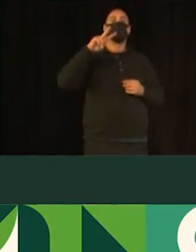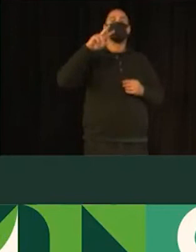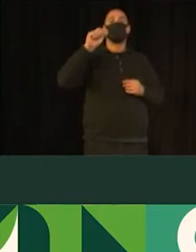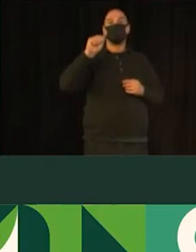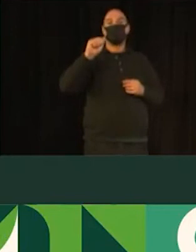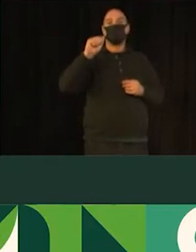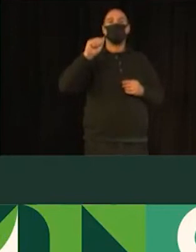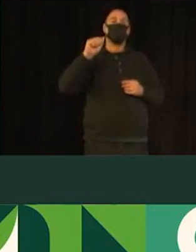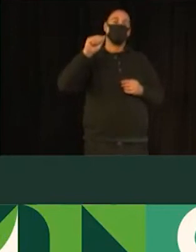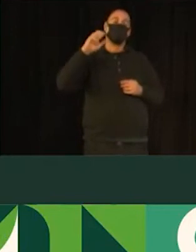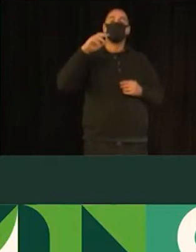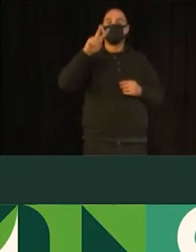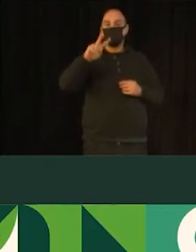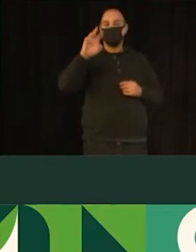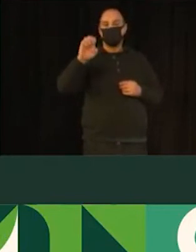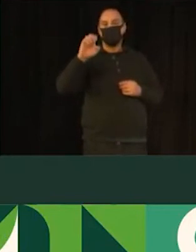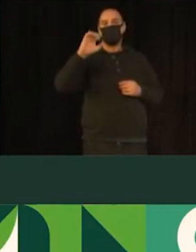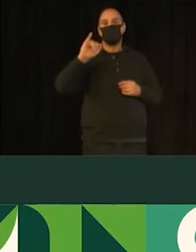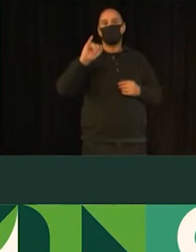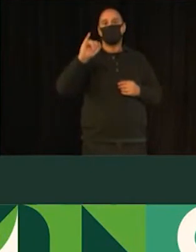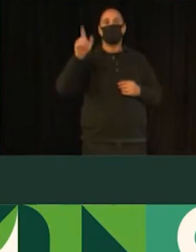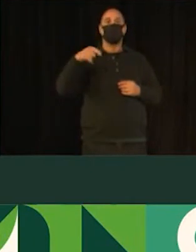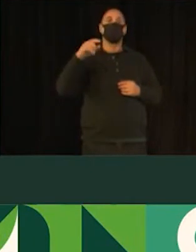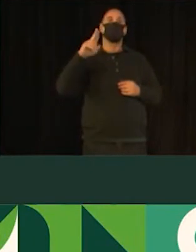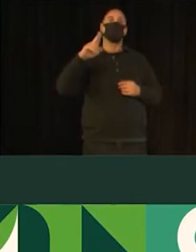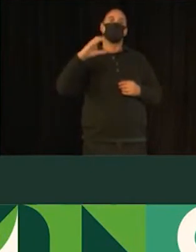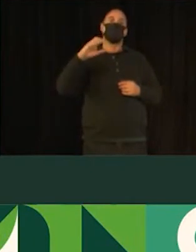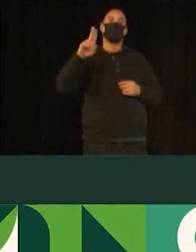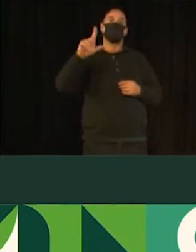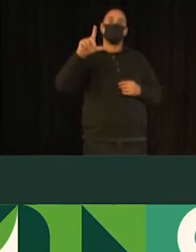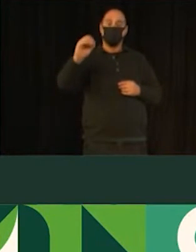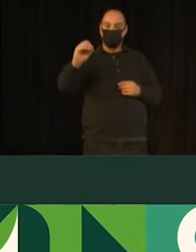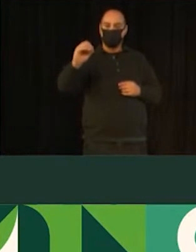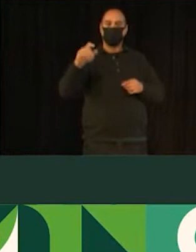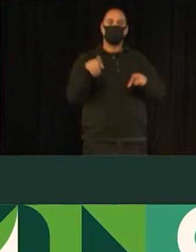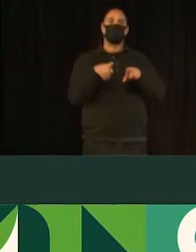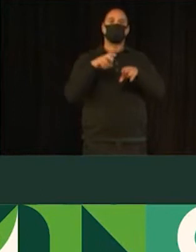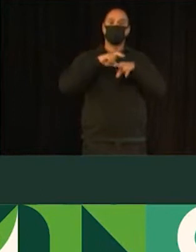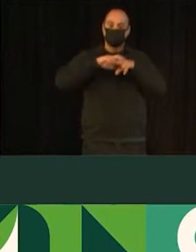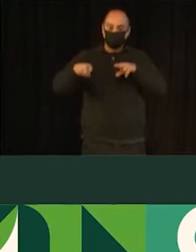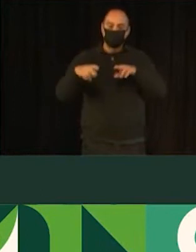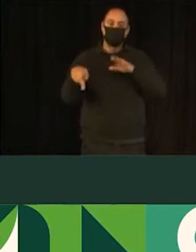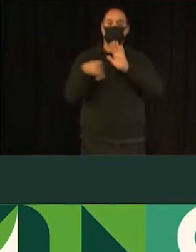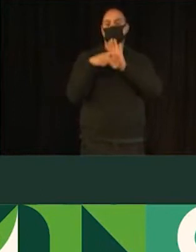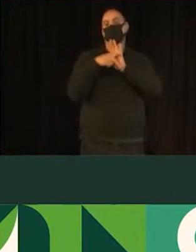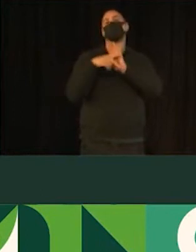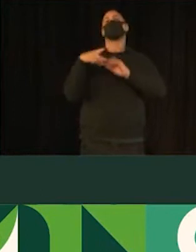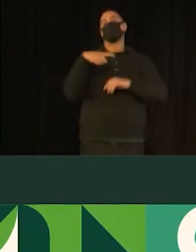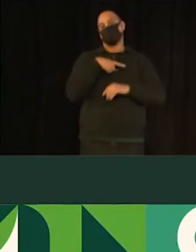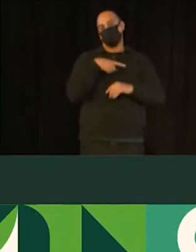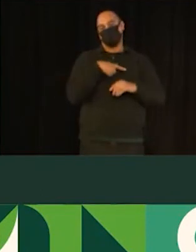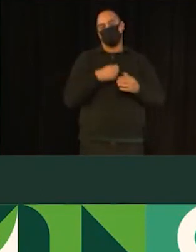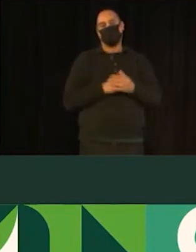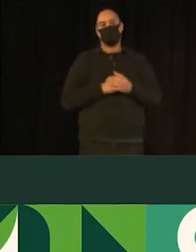200 toneladas de material mecânico e elétrico. Então, o desafio hoje é esse, né?